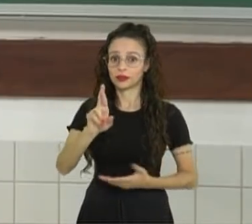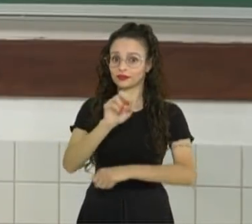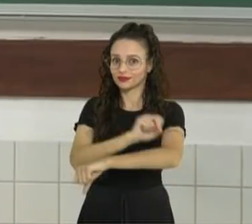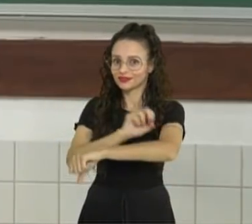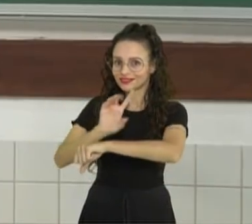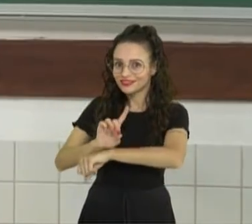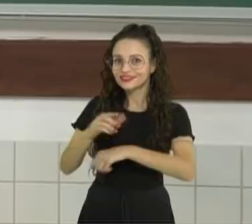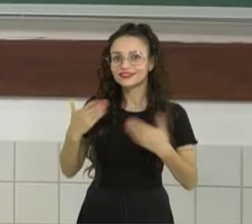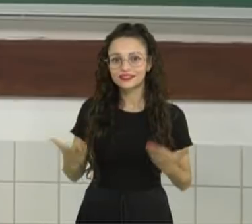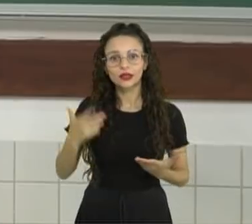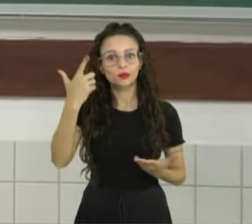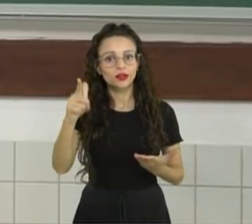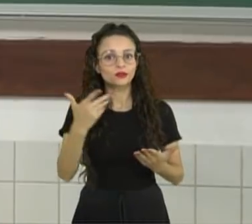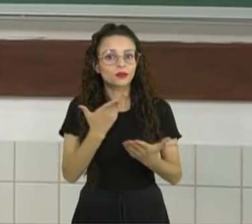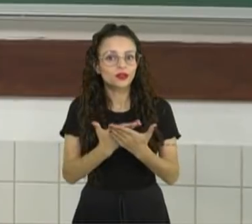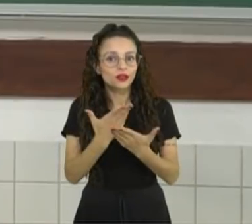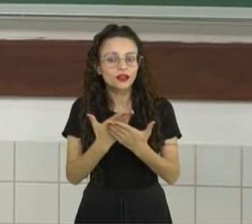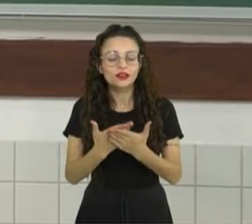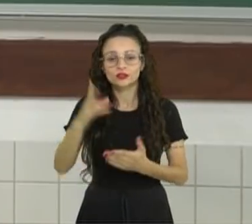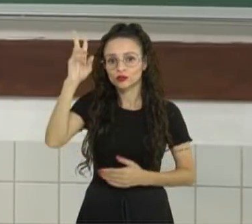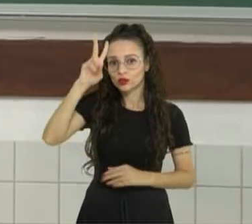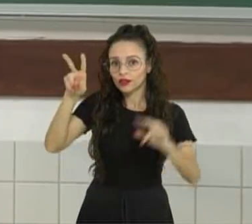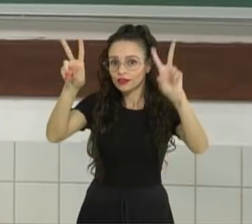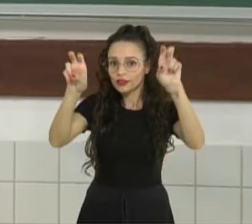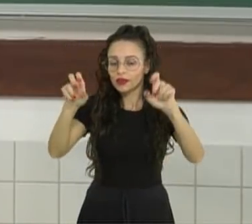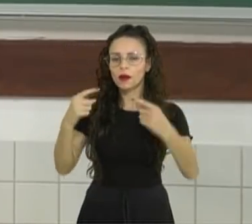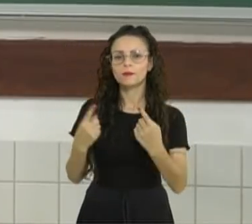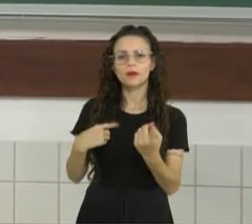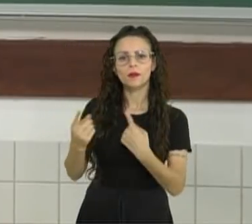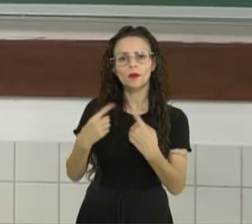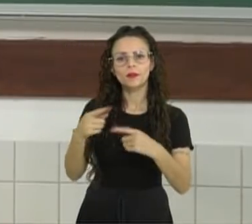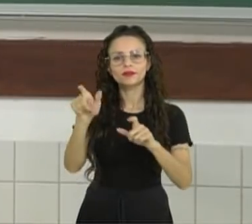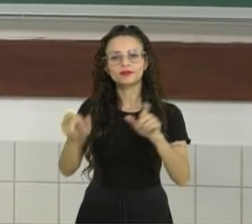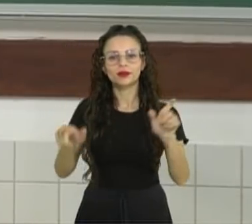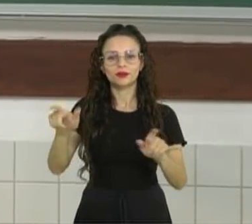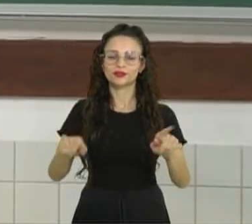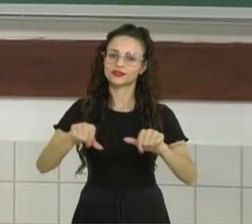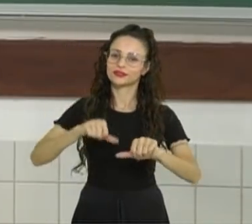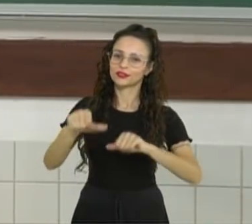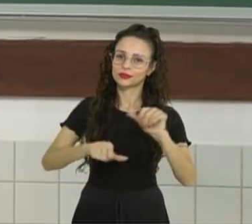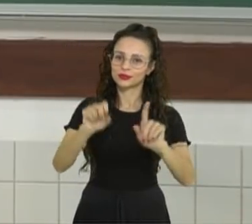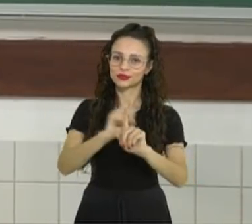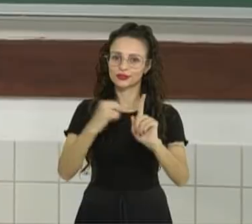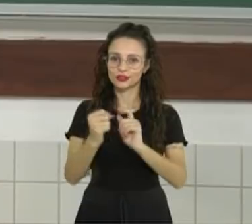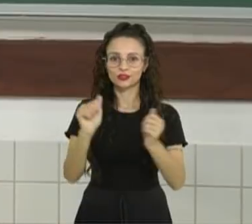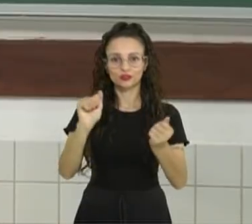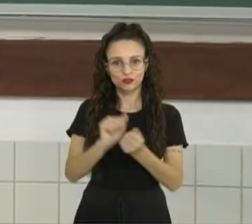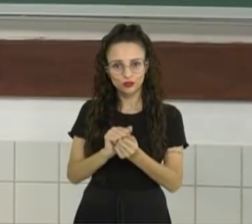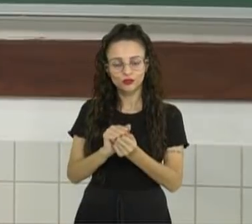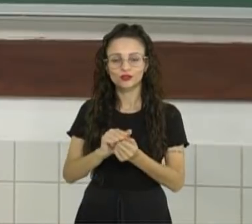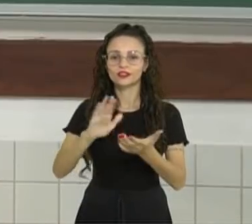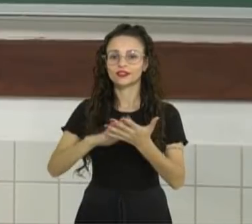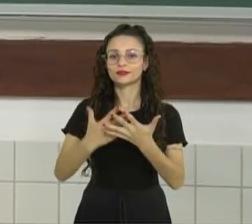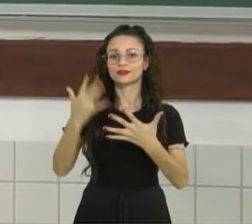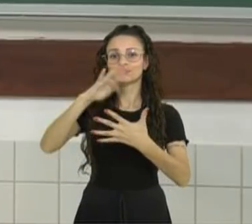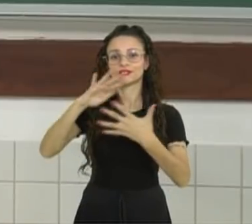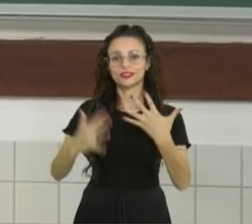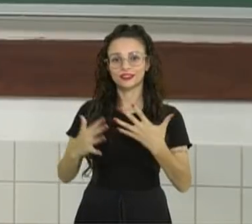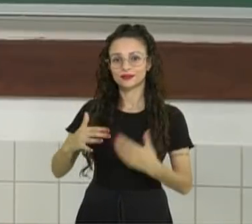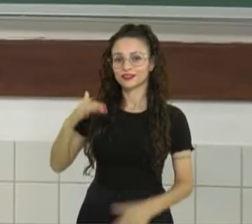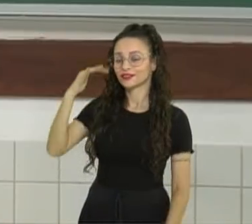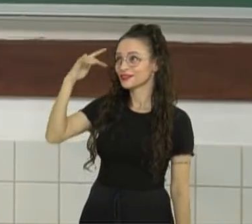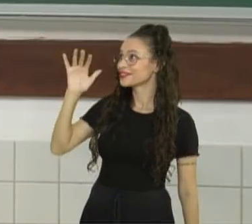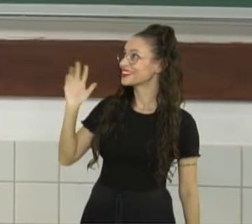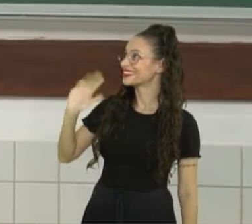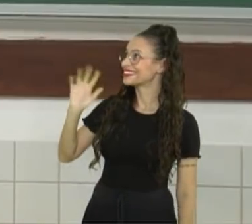tema, mais uma aula de História, com o tema Circulação de Pessoas e Transformações Sociais. Junto conosco, fazendo a tradução de Libras,